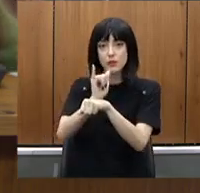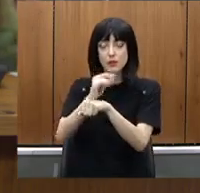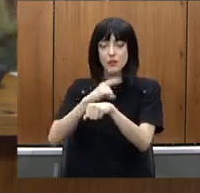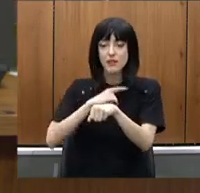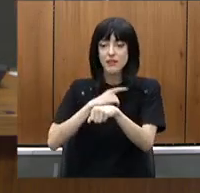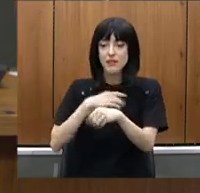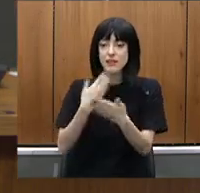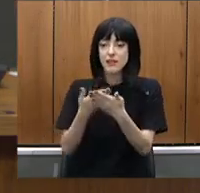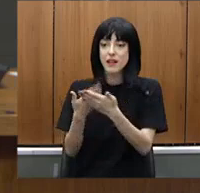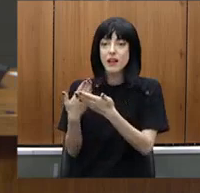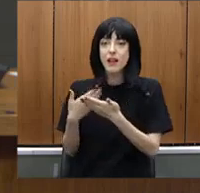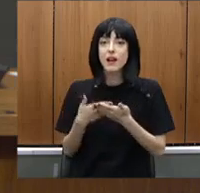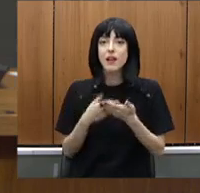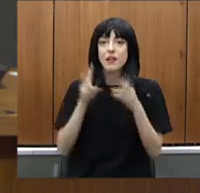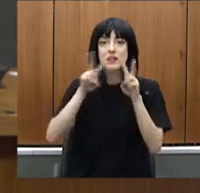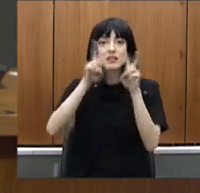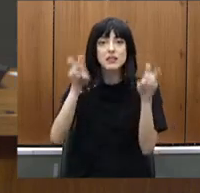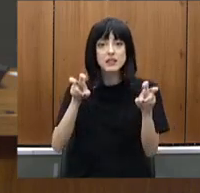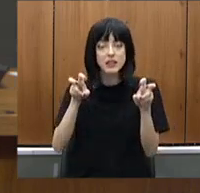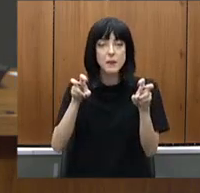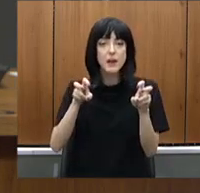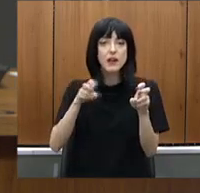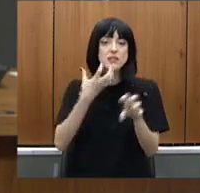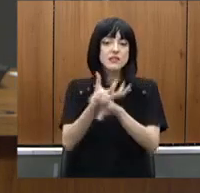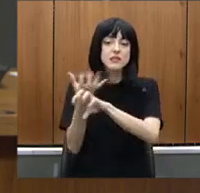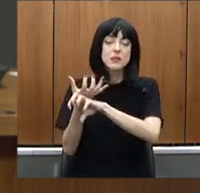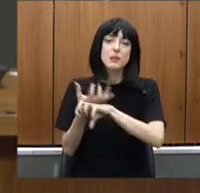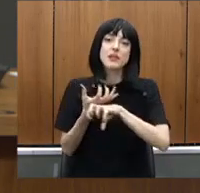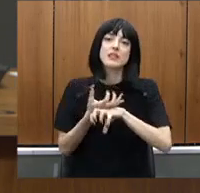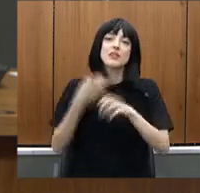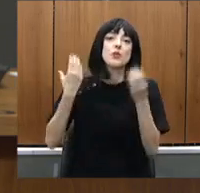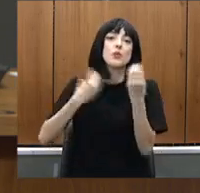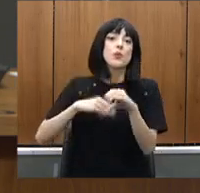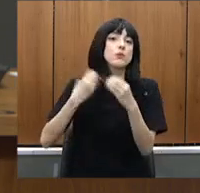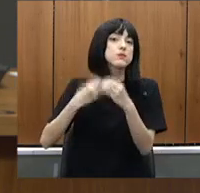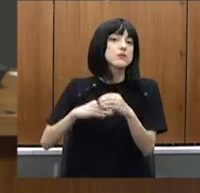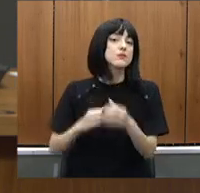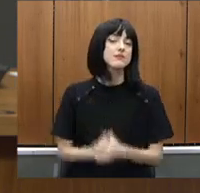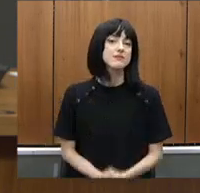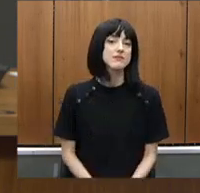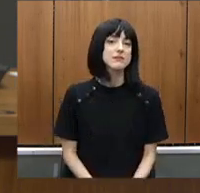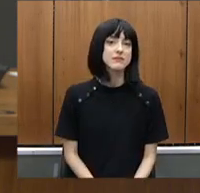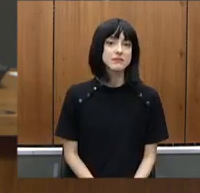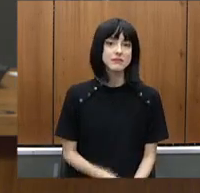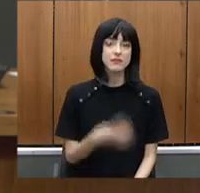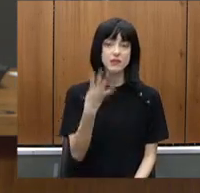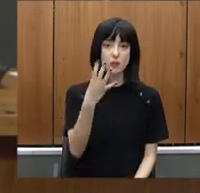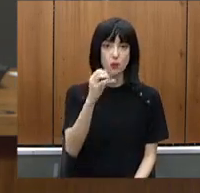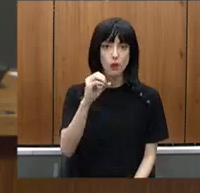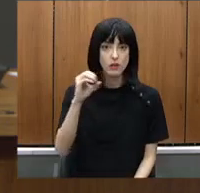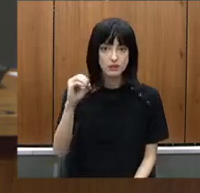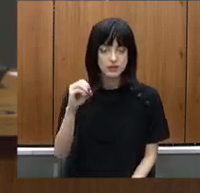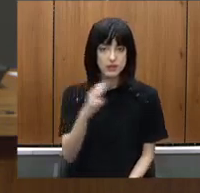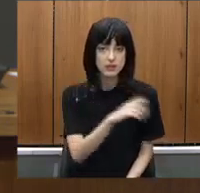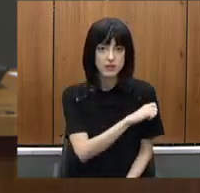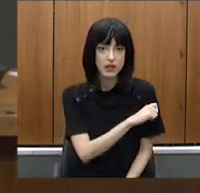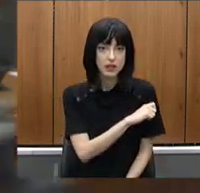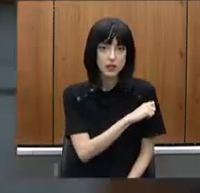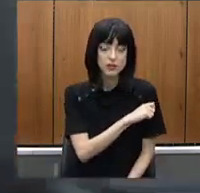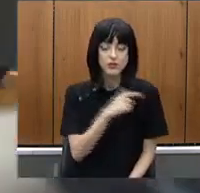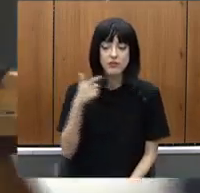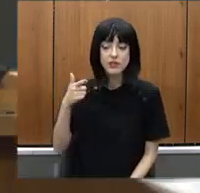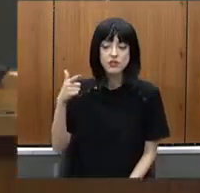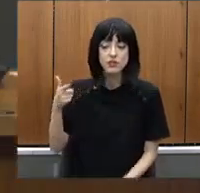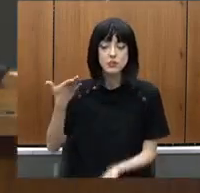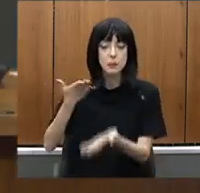das matérias que cai no concurso dos 400 22 deles 22 deles passaram e de